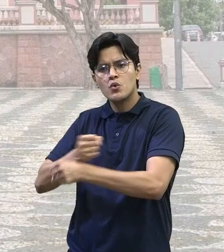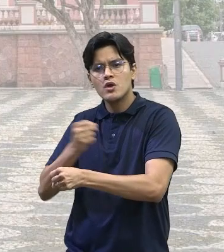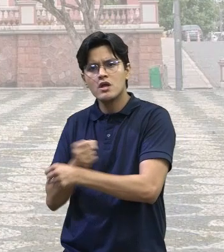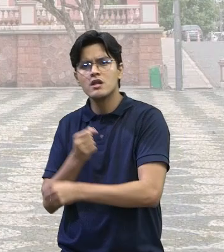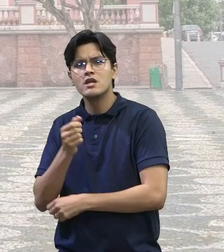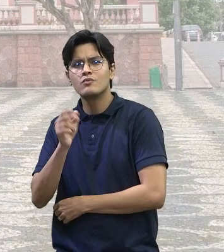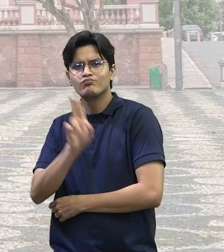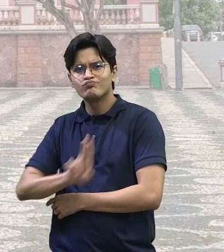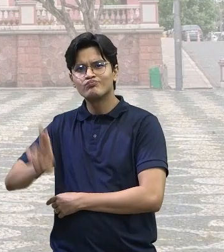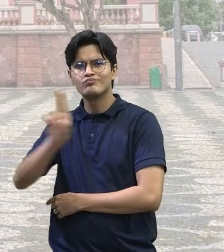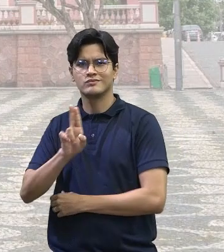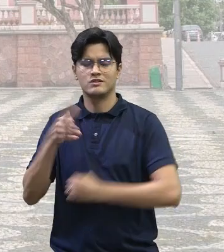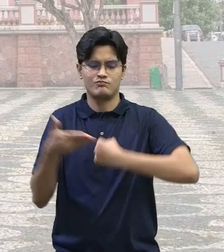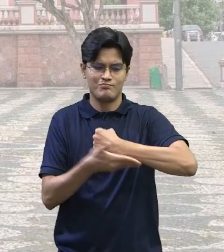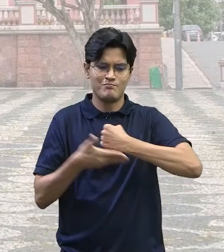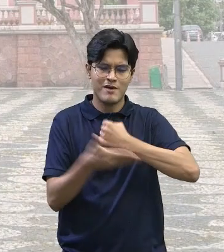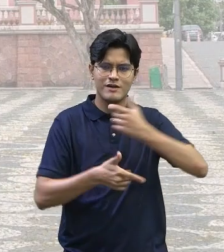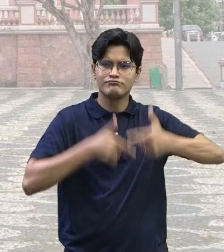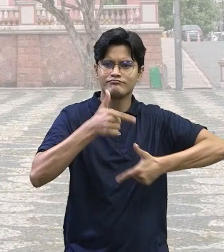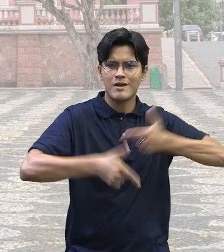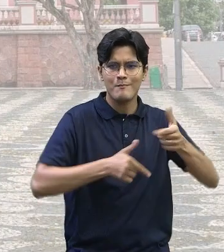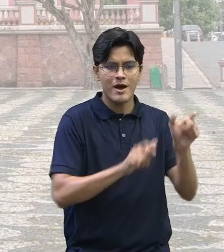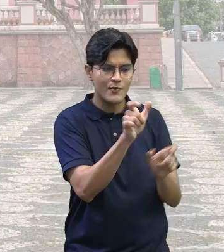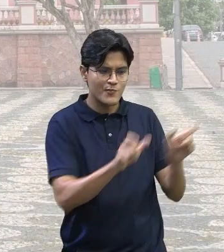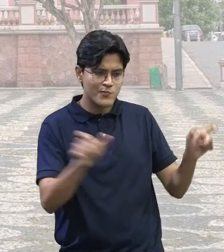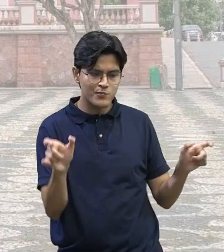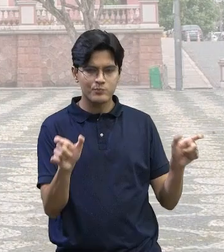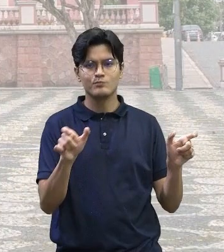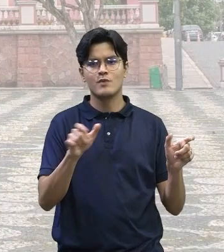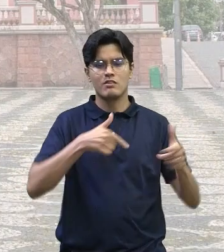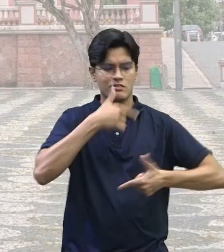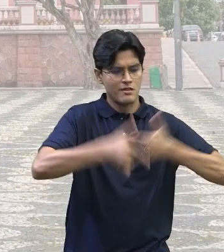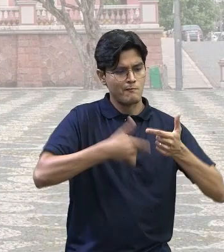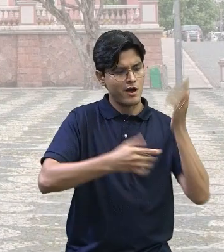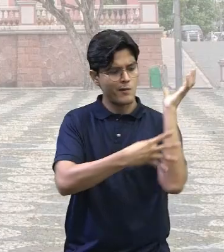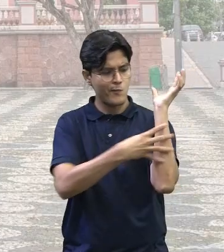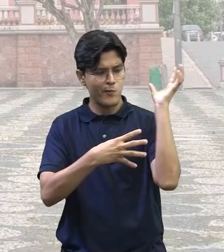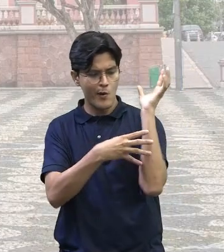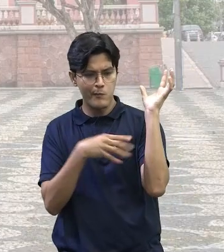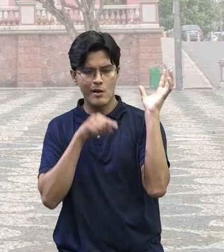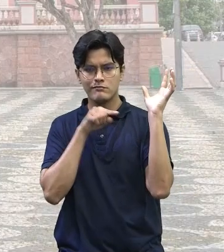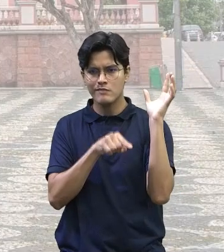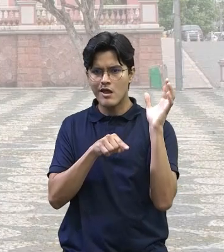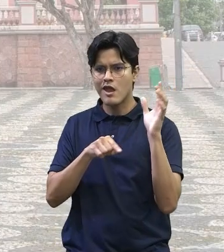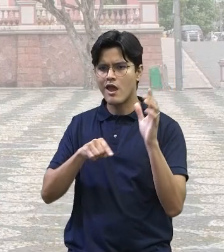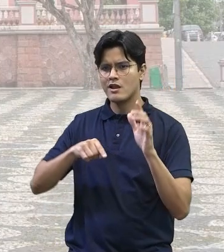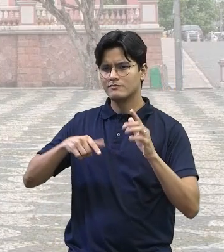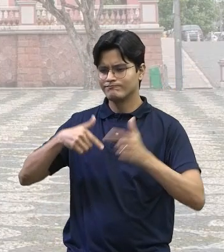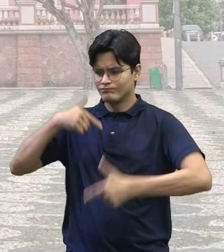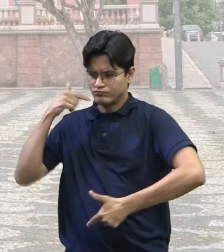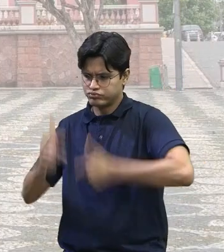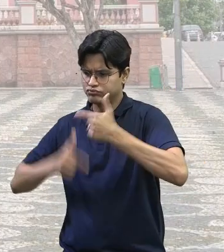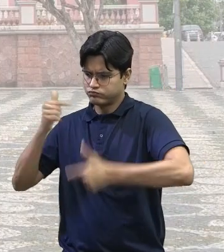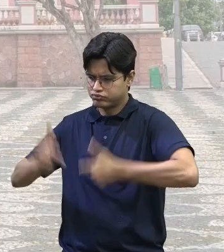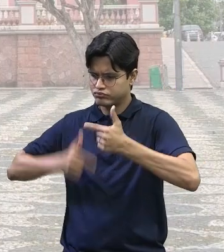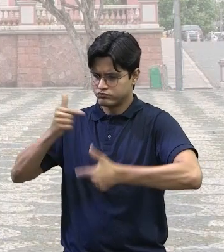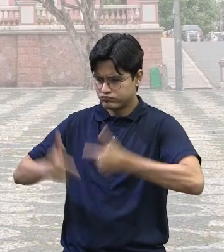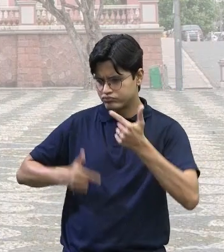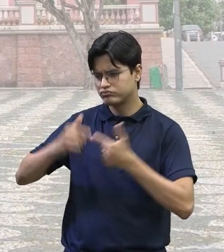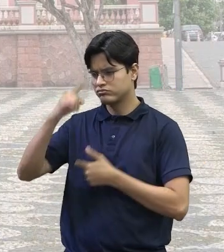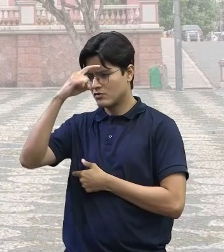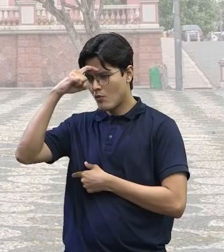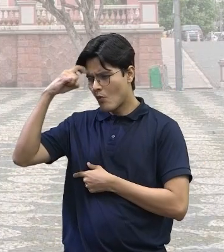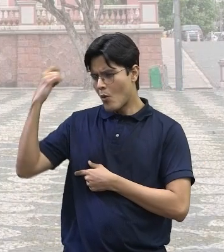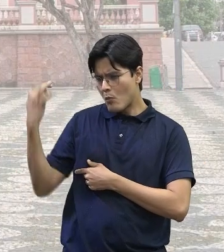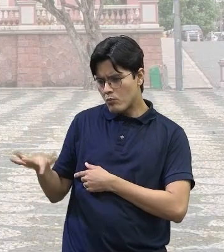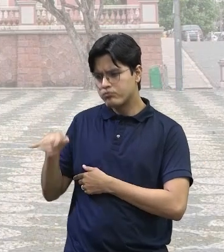basicamente viessem riquezas para cá. Existe uma historiadora bastante renomada chamada Ednéia Mascarenhas Dias, que através de um livro